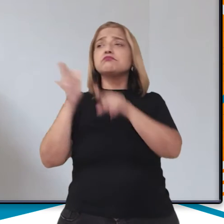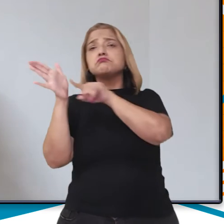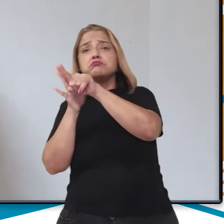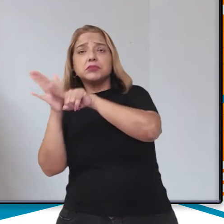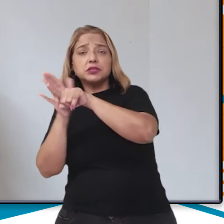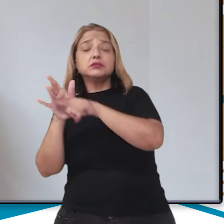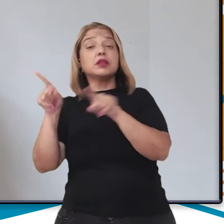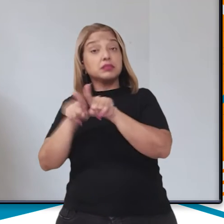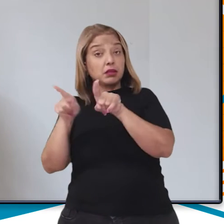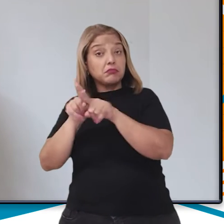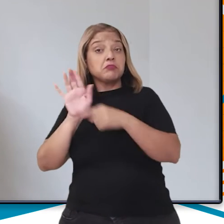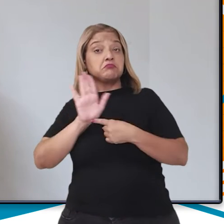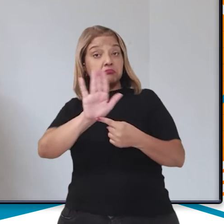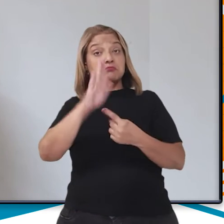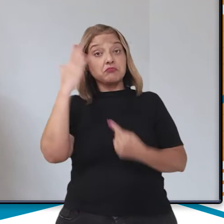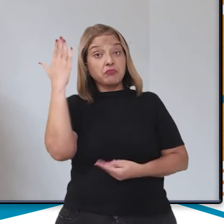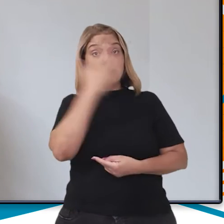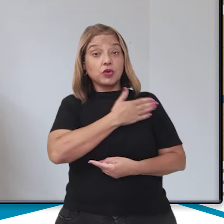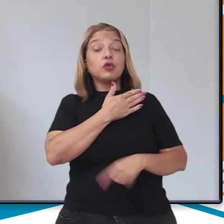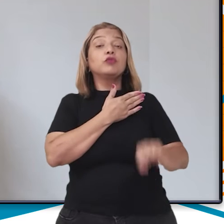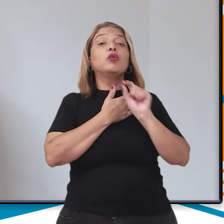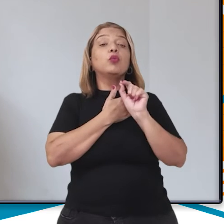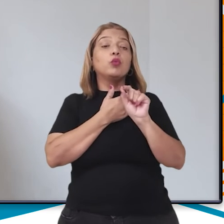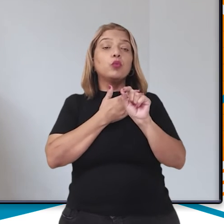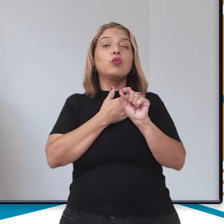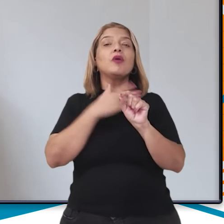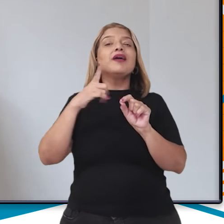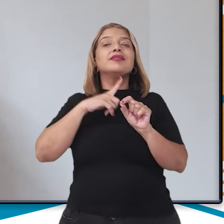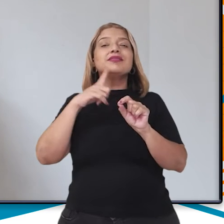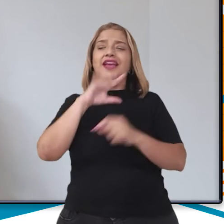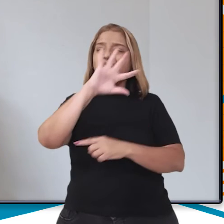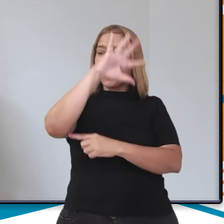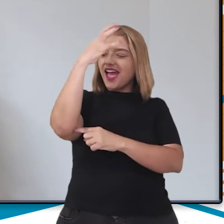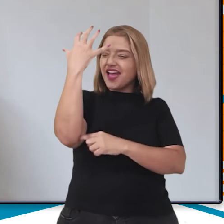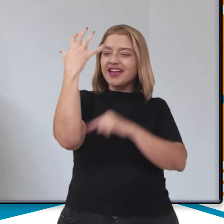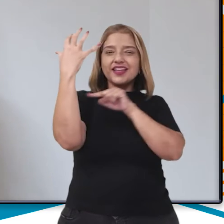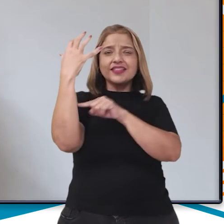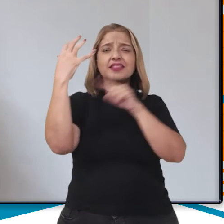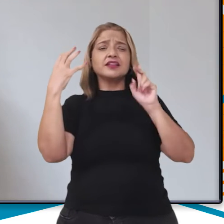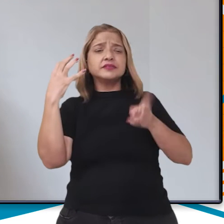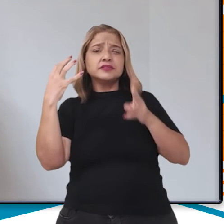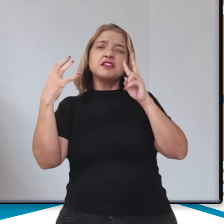Algumas pesquisas mostram que o formato